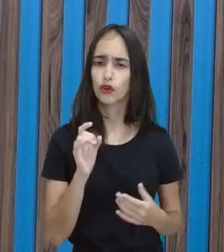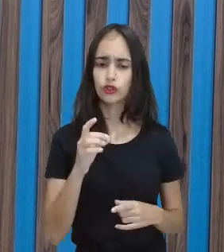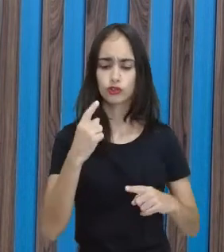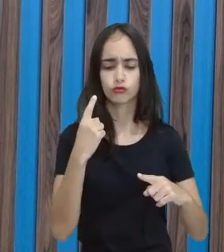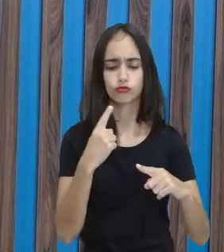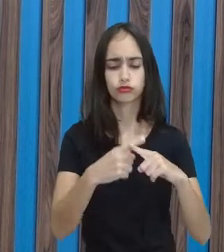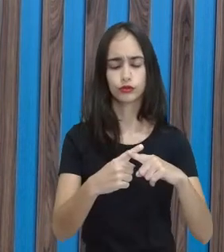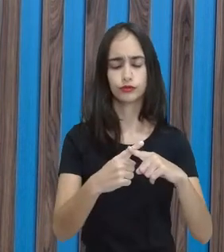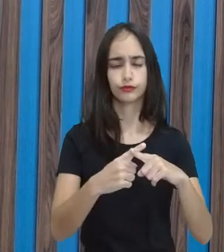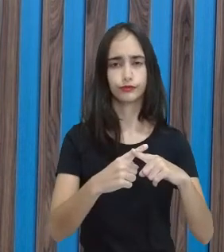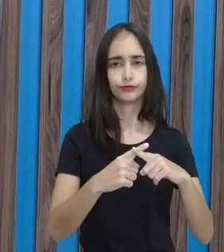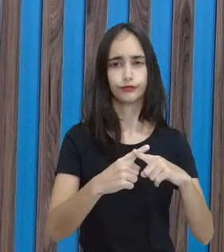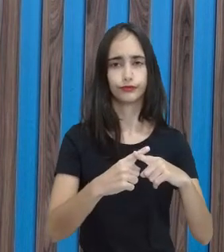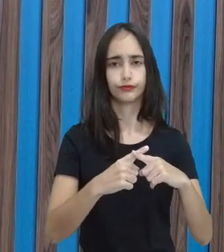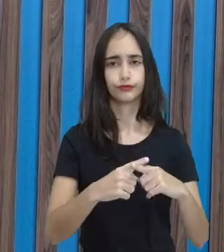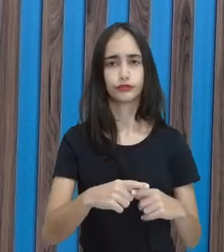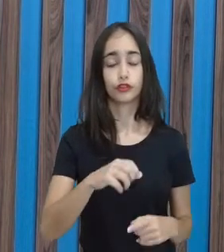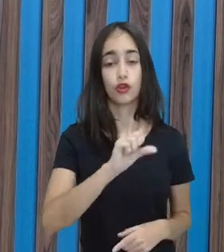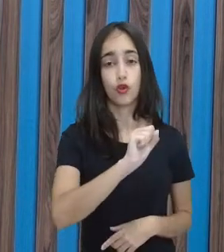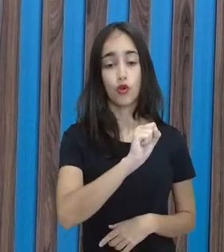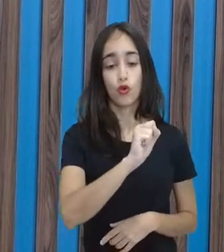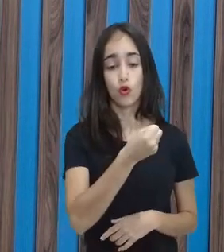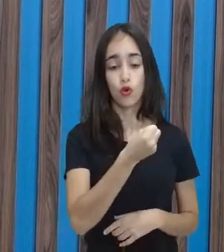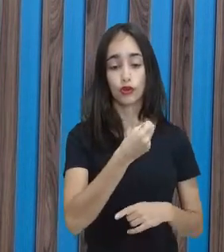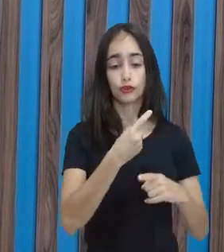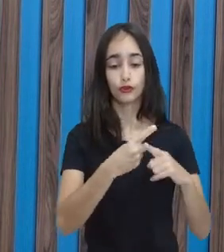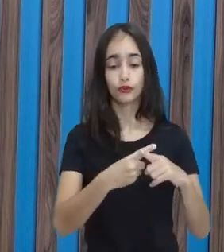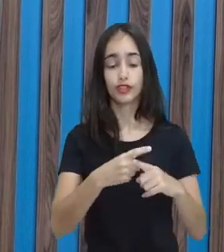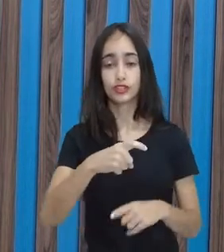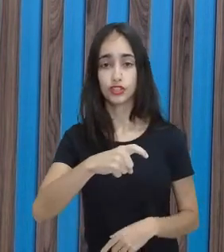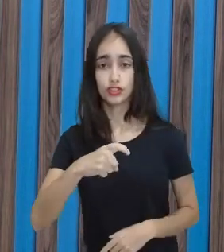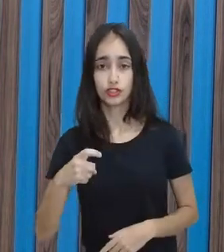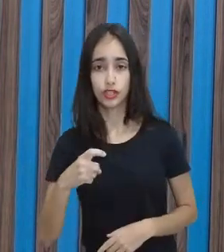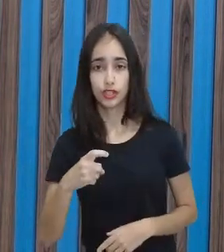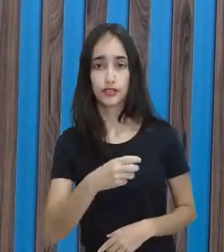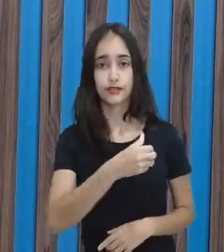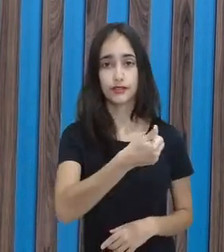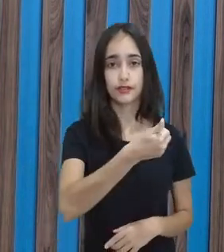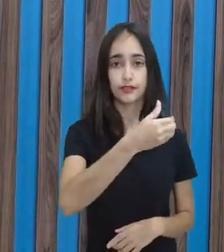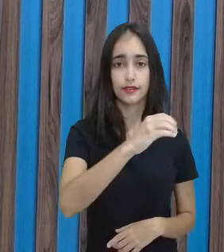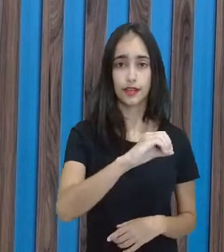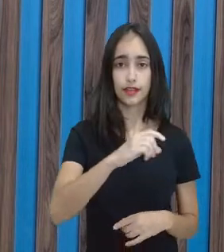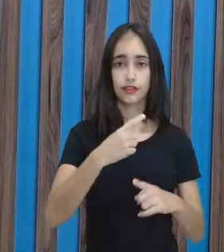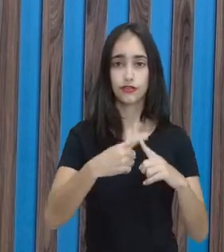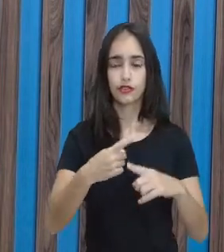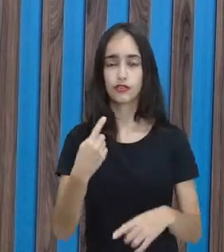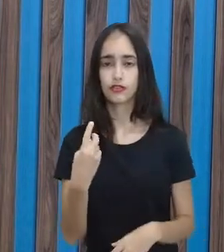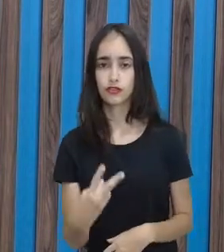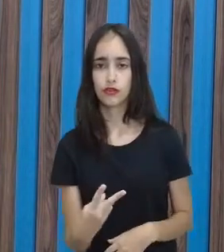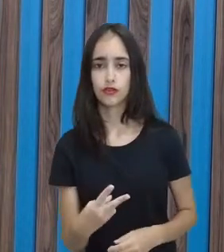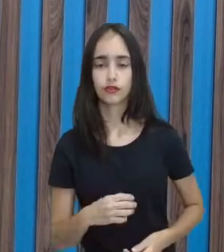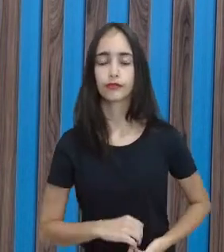vezes x, igual ao produto dos extremos, 10 vezes 2.